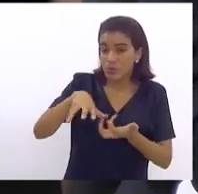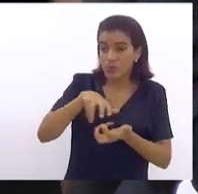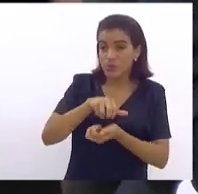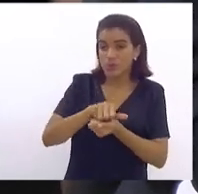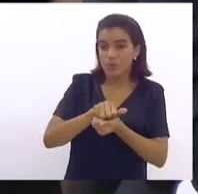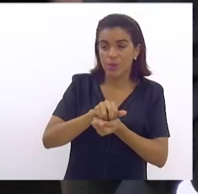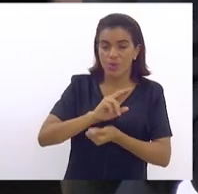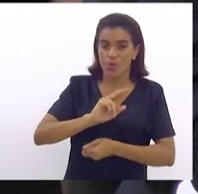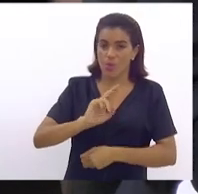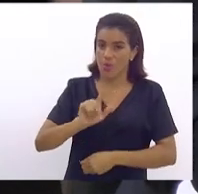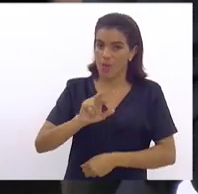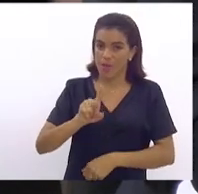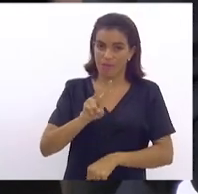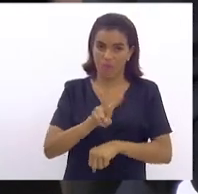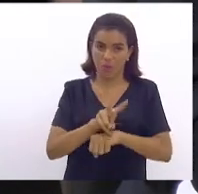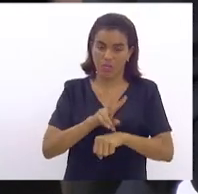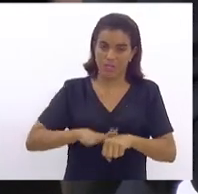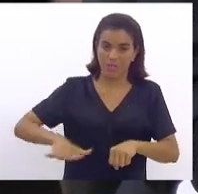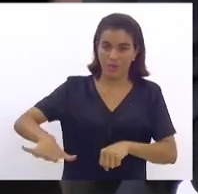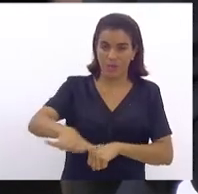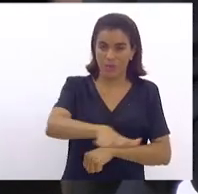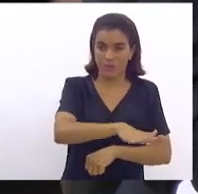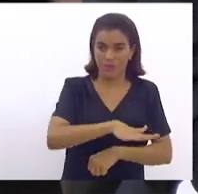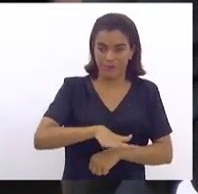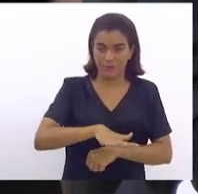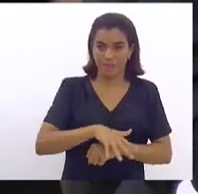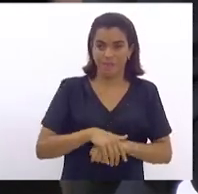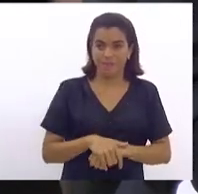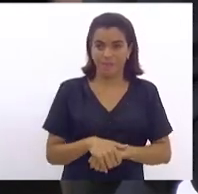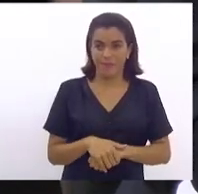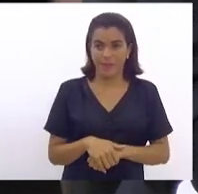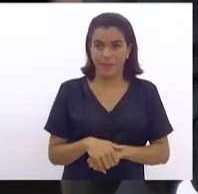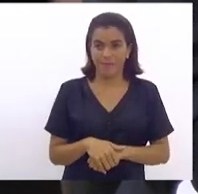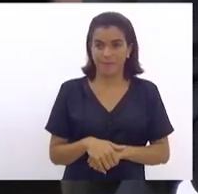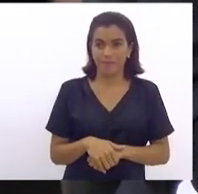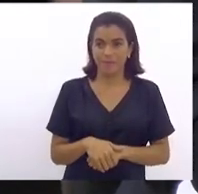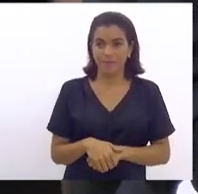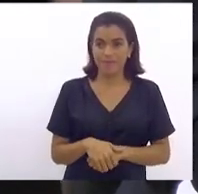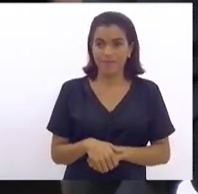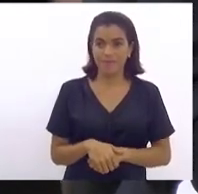de proteção integral. Então, aqui nós estamos